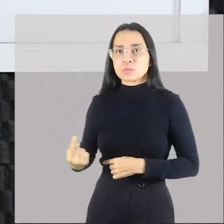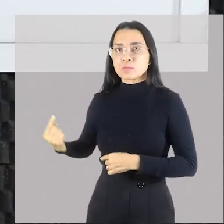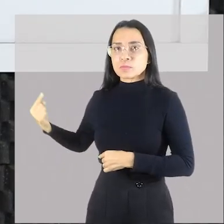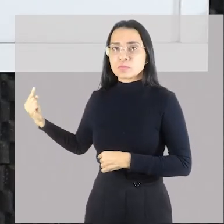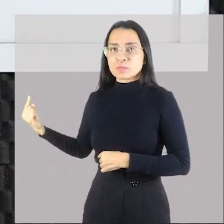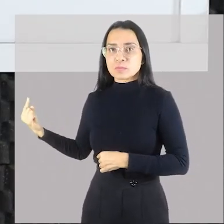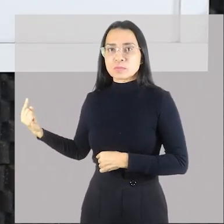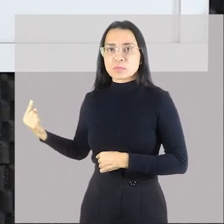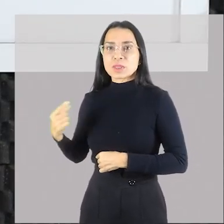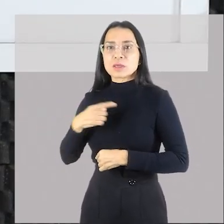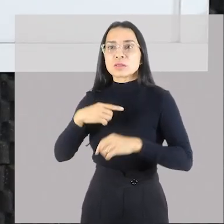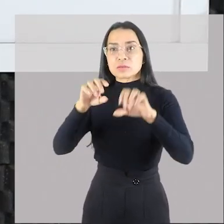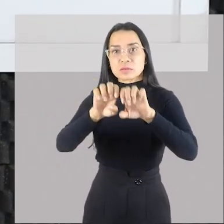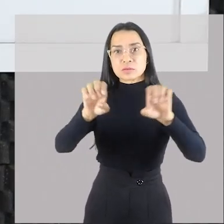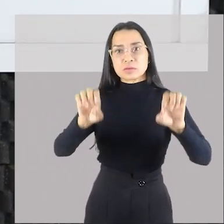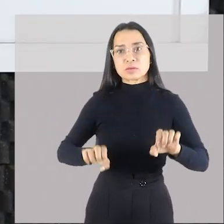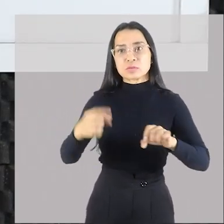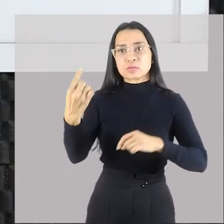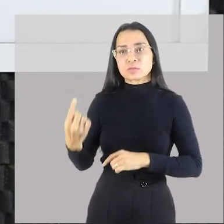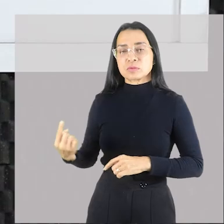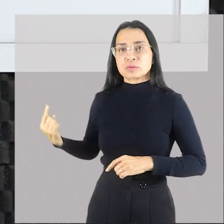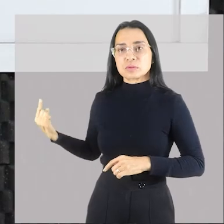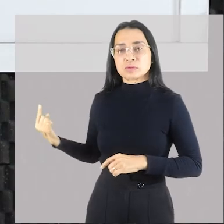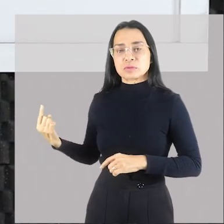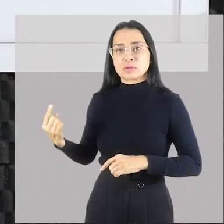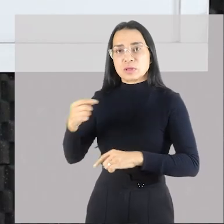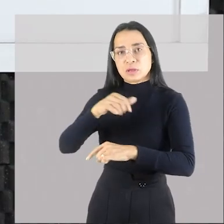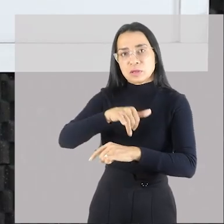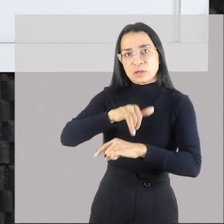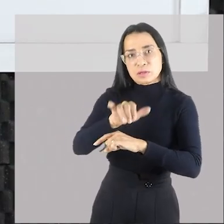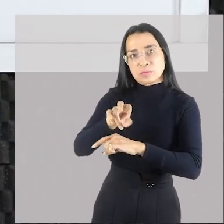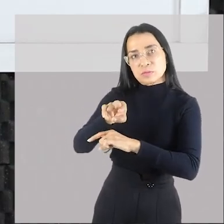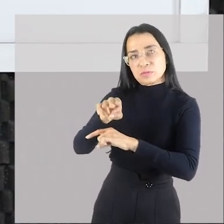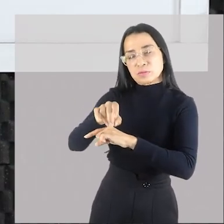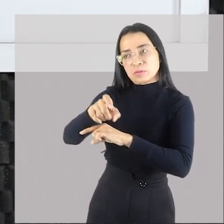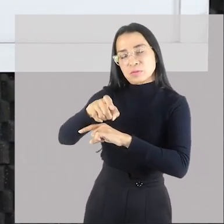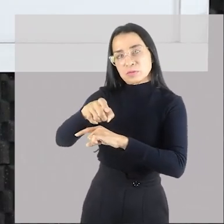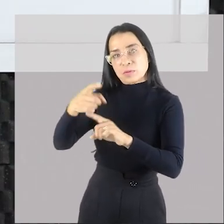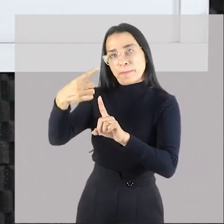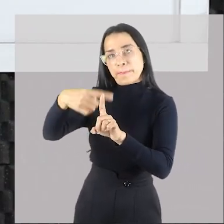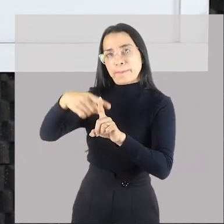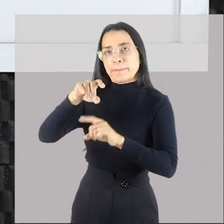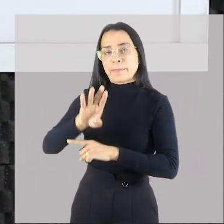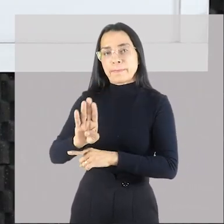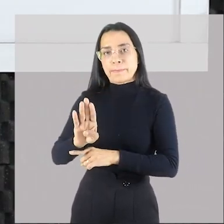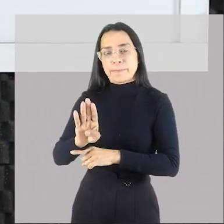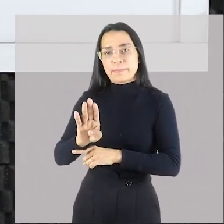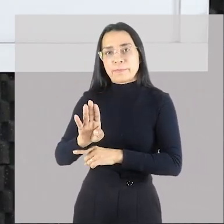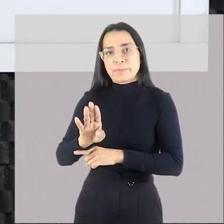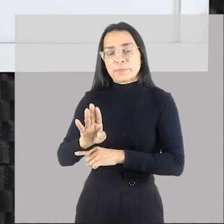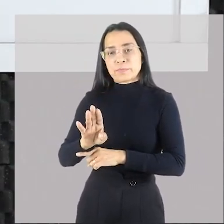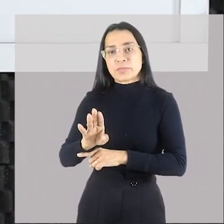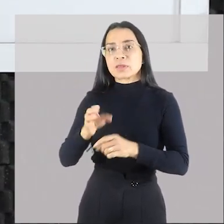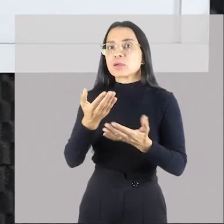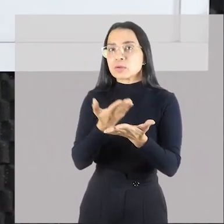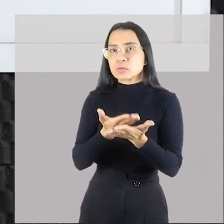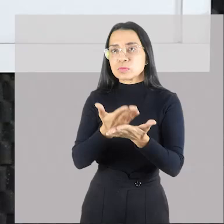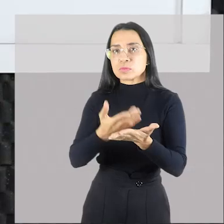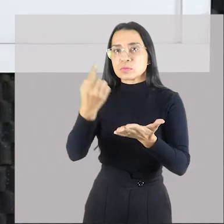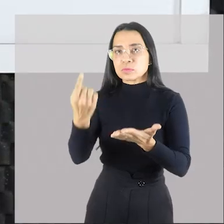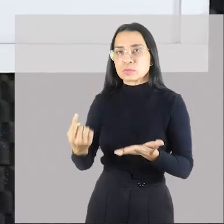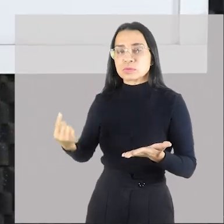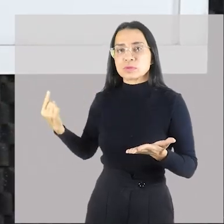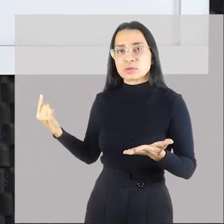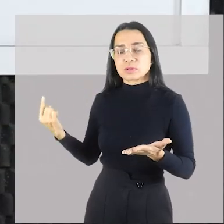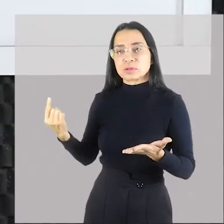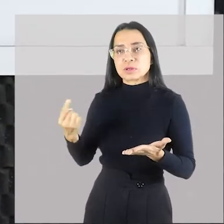y igual a x mais b, né? Já falou disso aqui, né? Esse y,